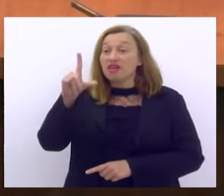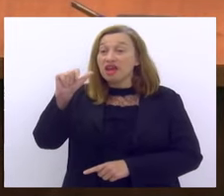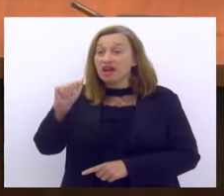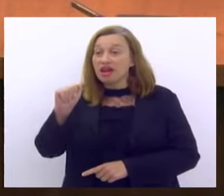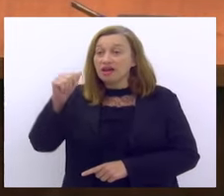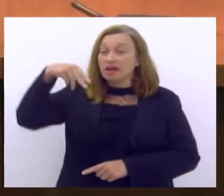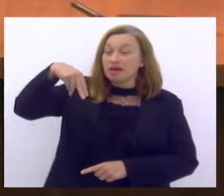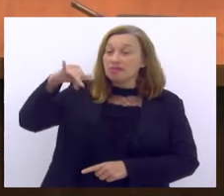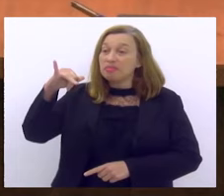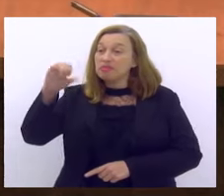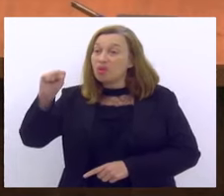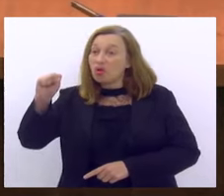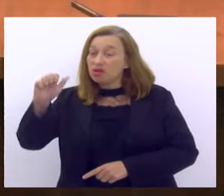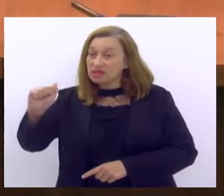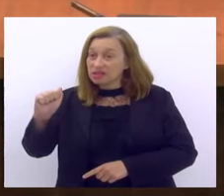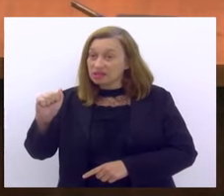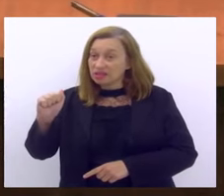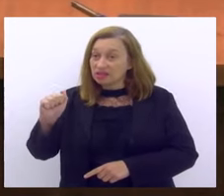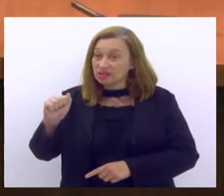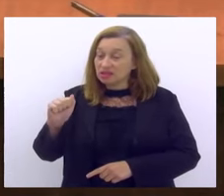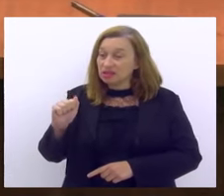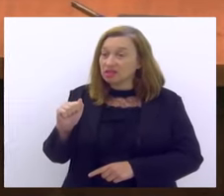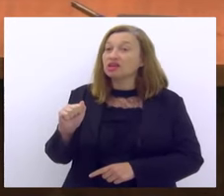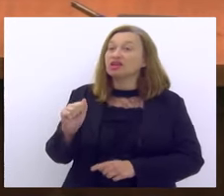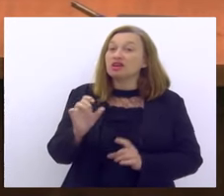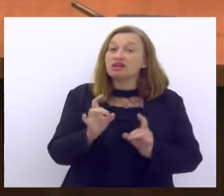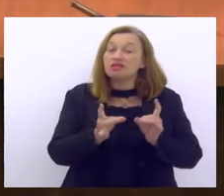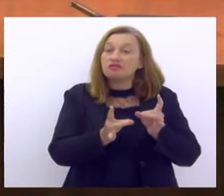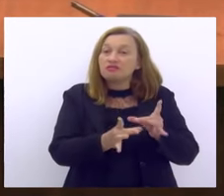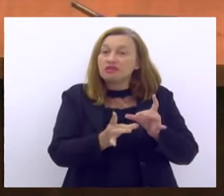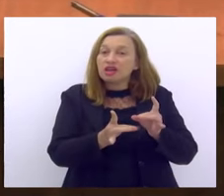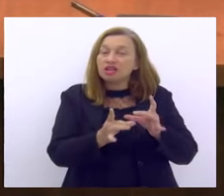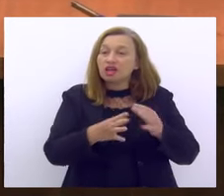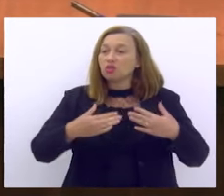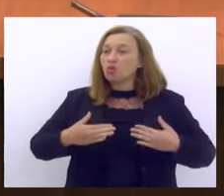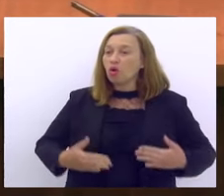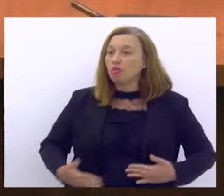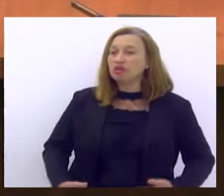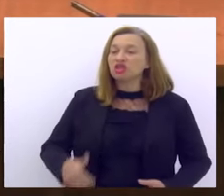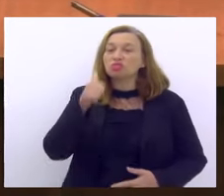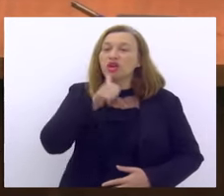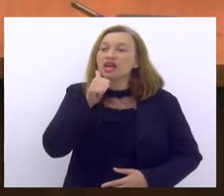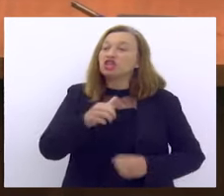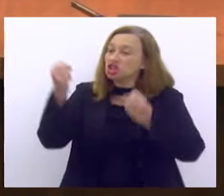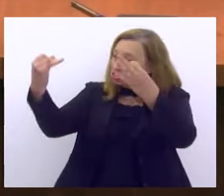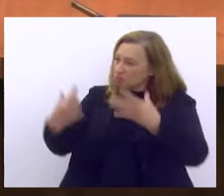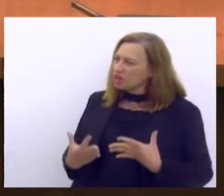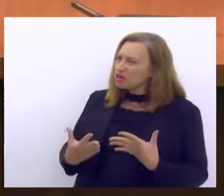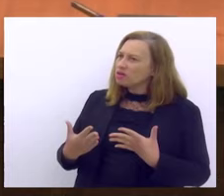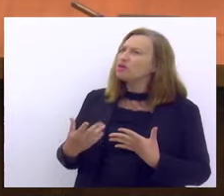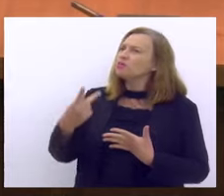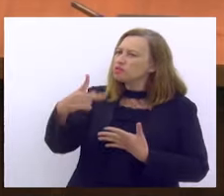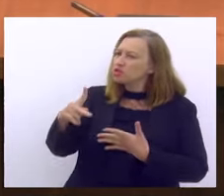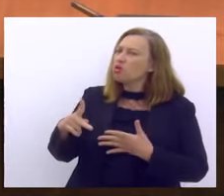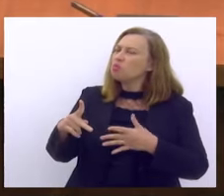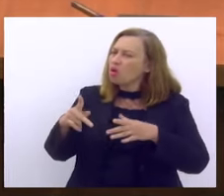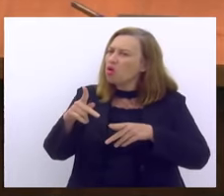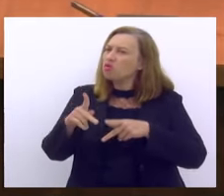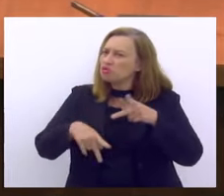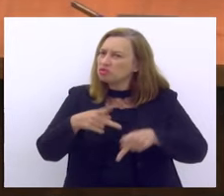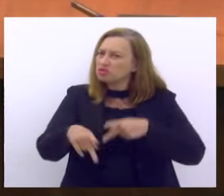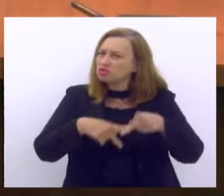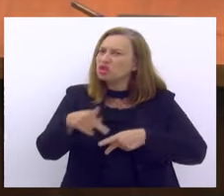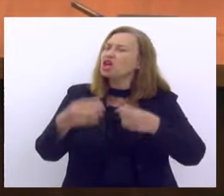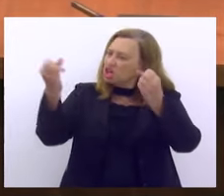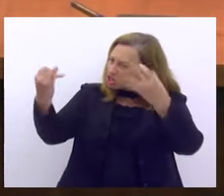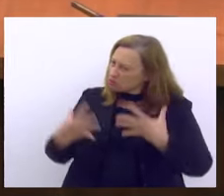mulheres. Dentro da Vila Mimosa, eu sei o que o senhor fez. Explique para o seu povo, explique para os evangélicos, explique